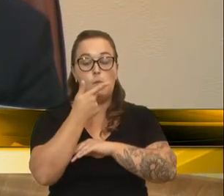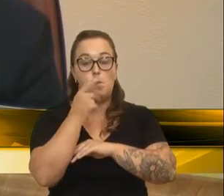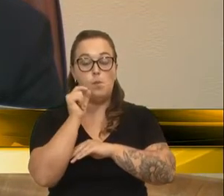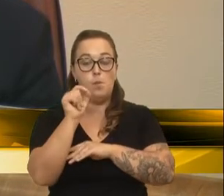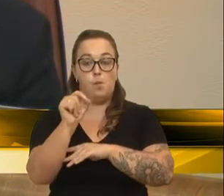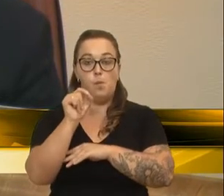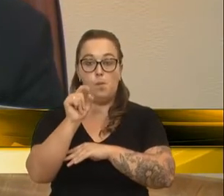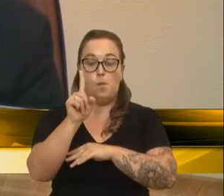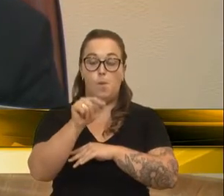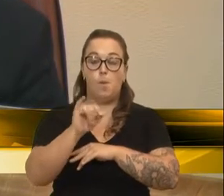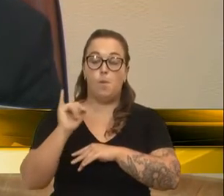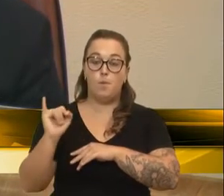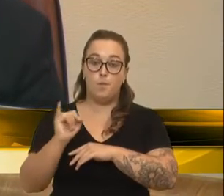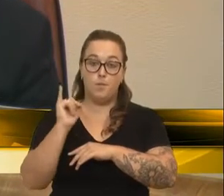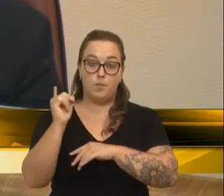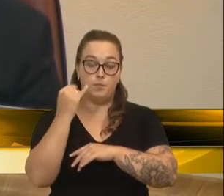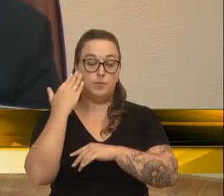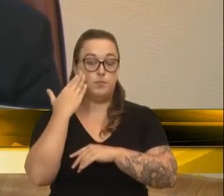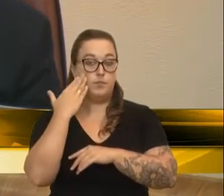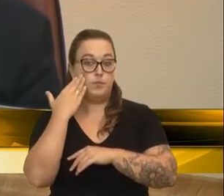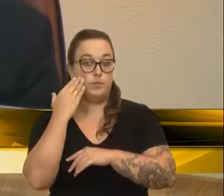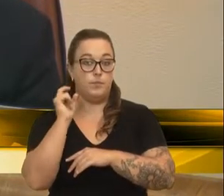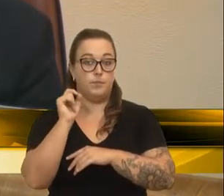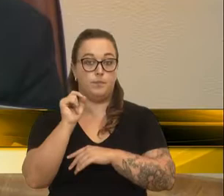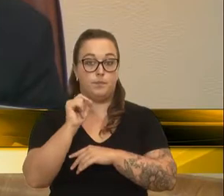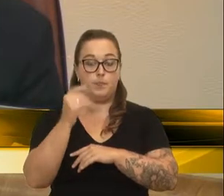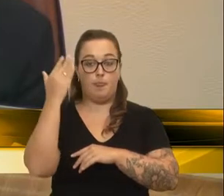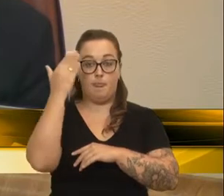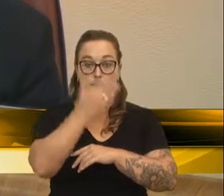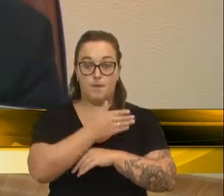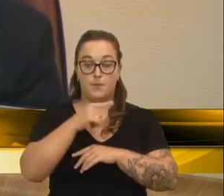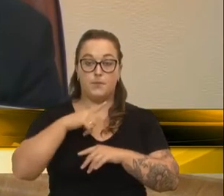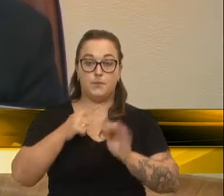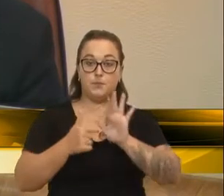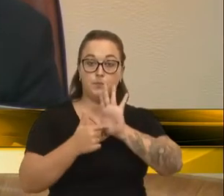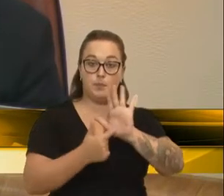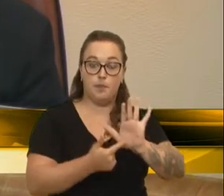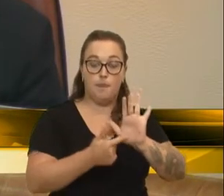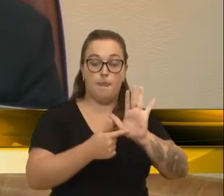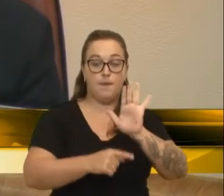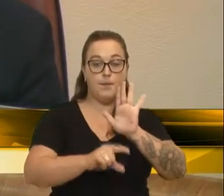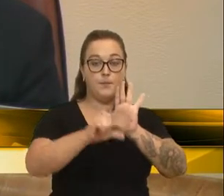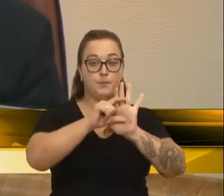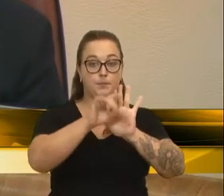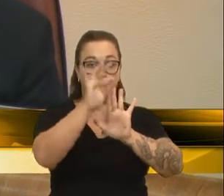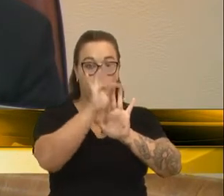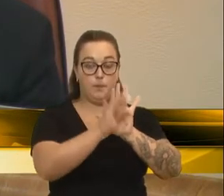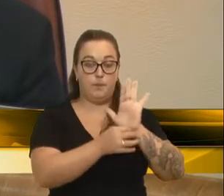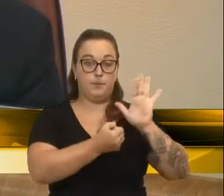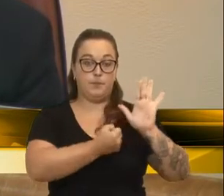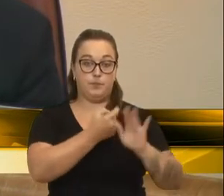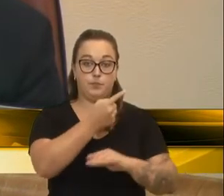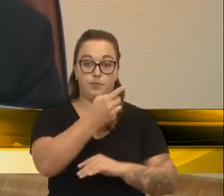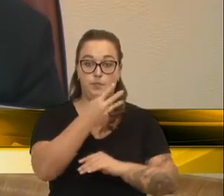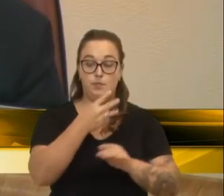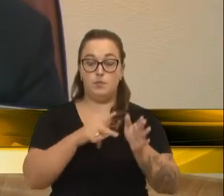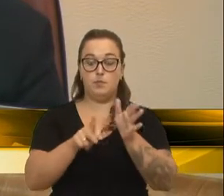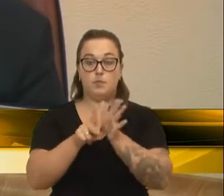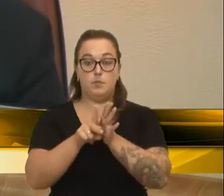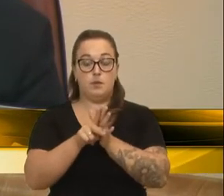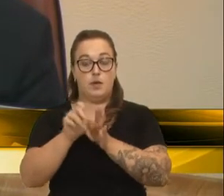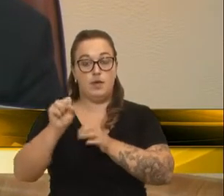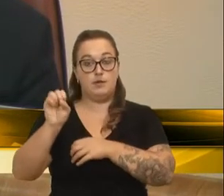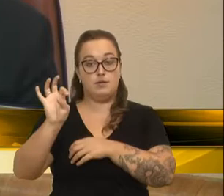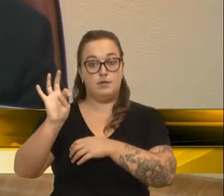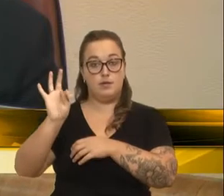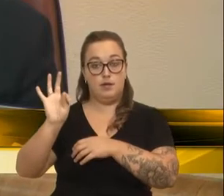aspas. É importante reiterar que, mesmo diante da vedação contida na súmula vinculante número 13, o próprio STF